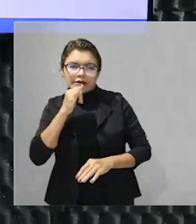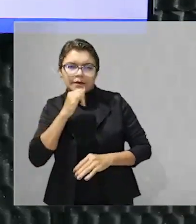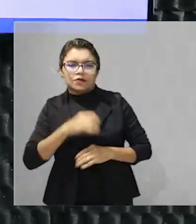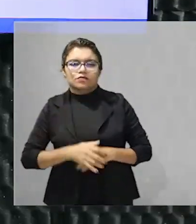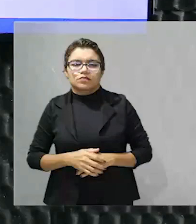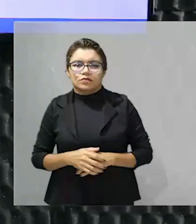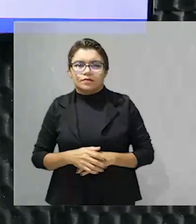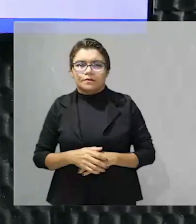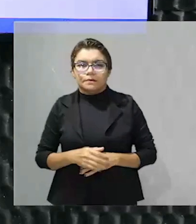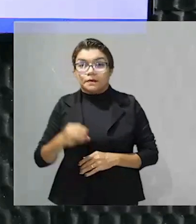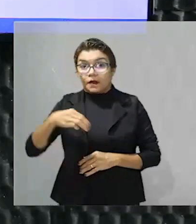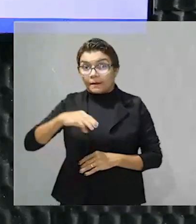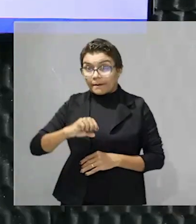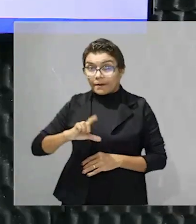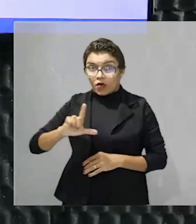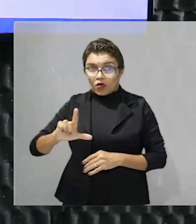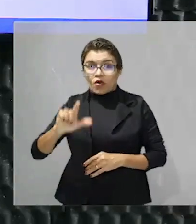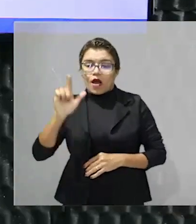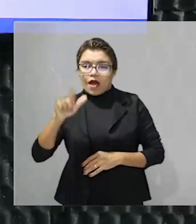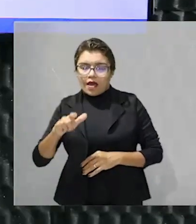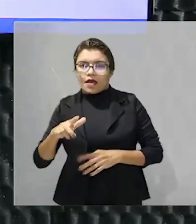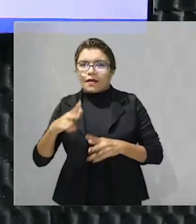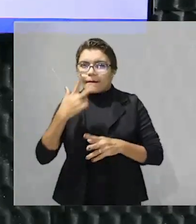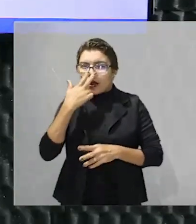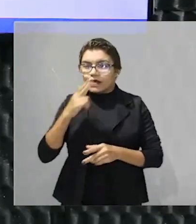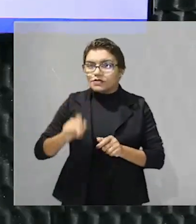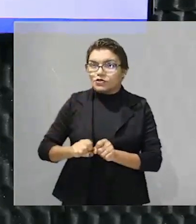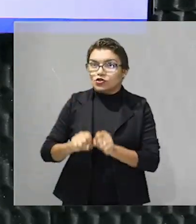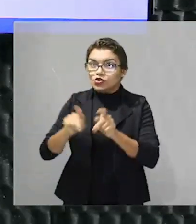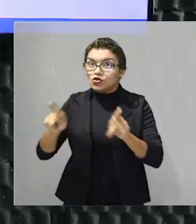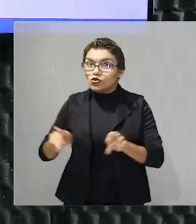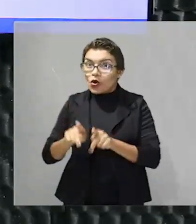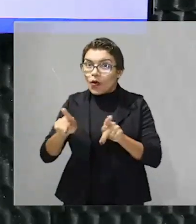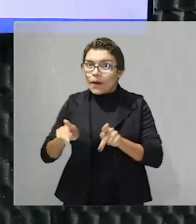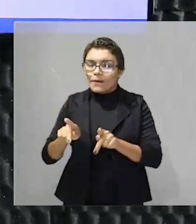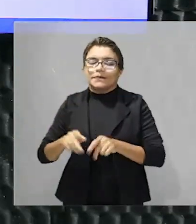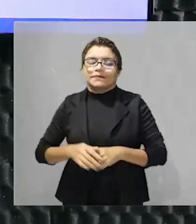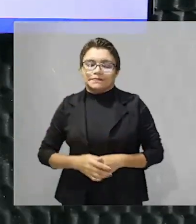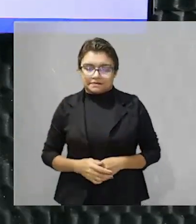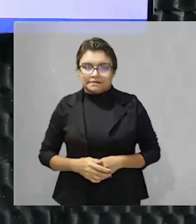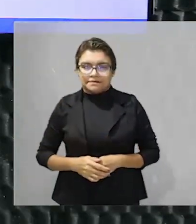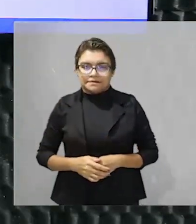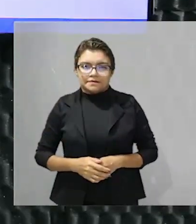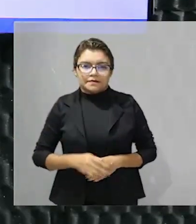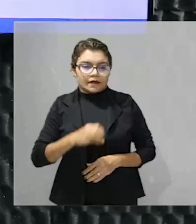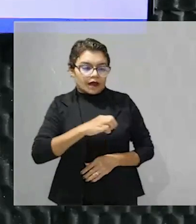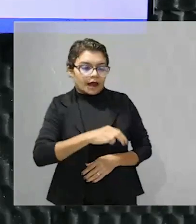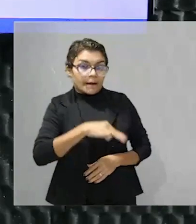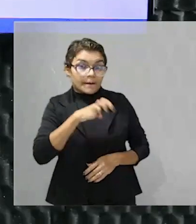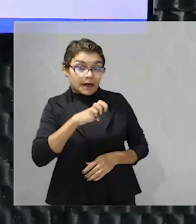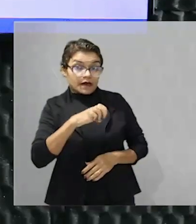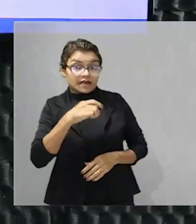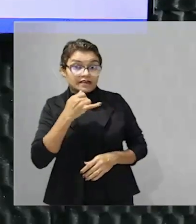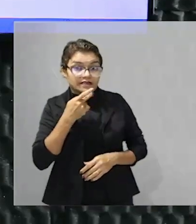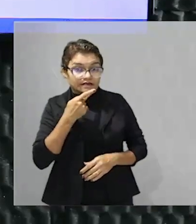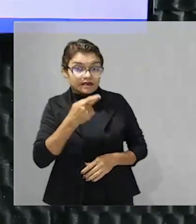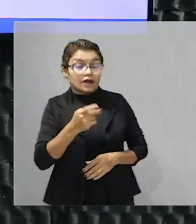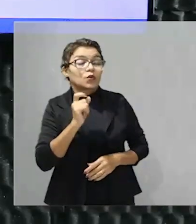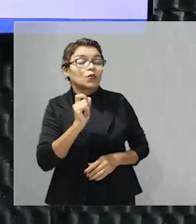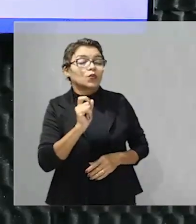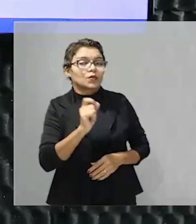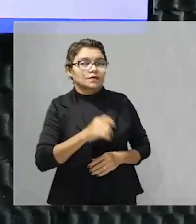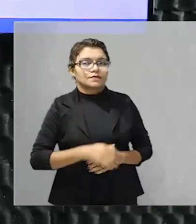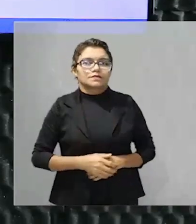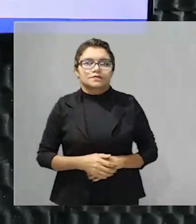é a mesma coisa que shopping em inglês. A mãe diz, that's good news and bad news.